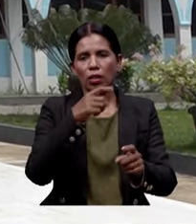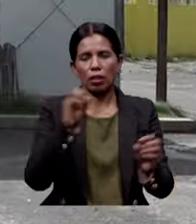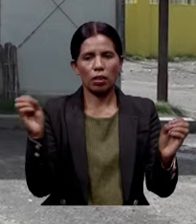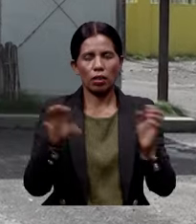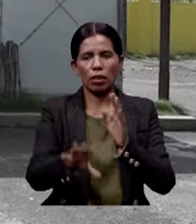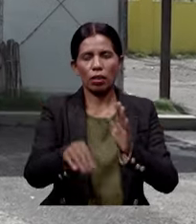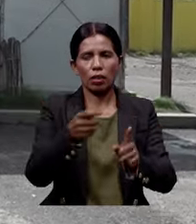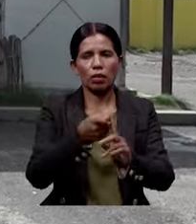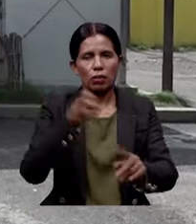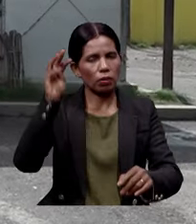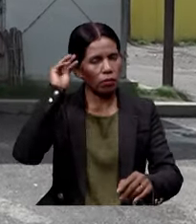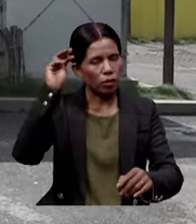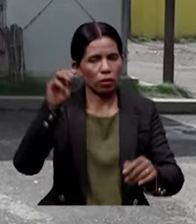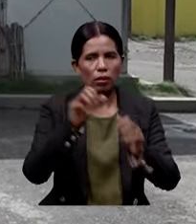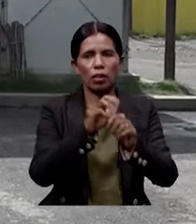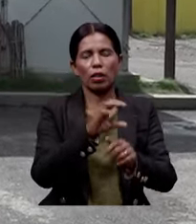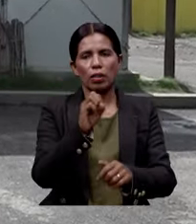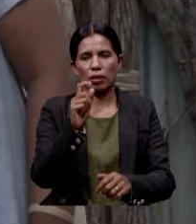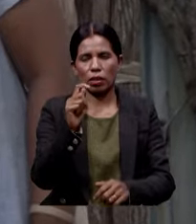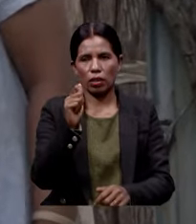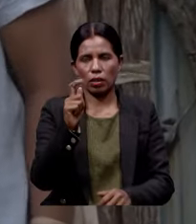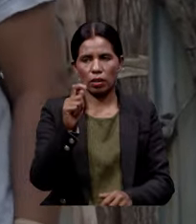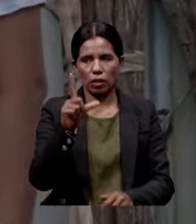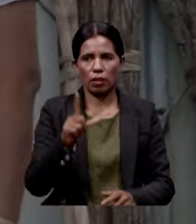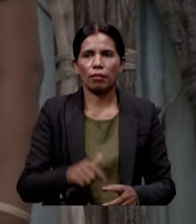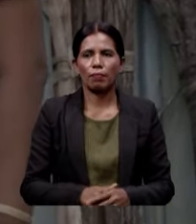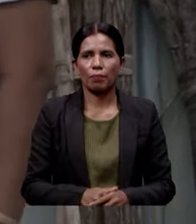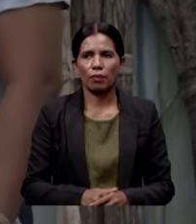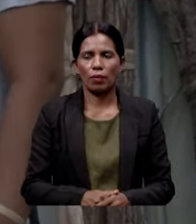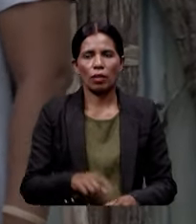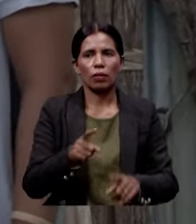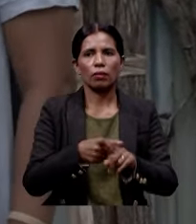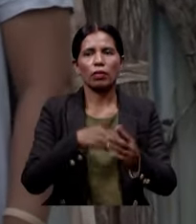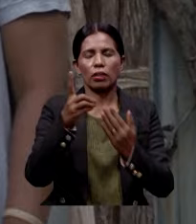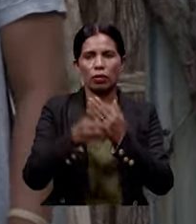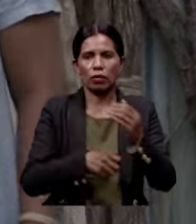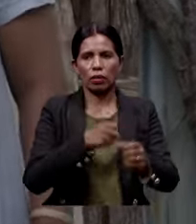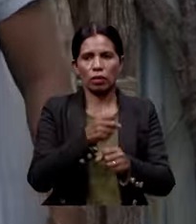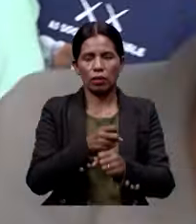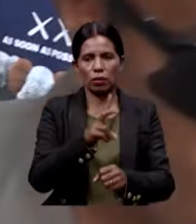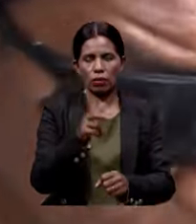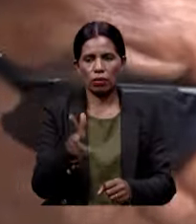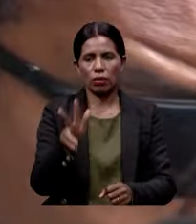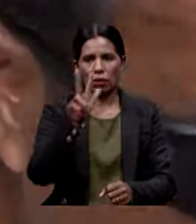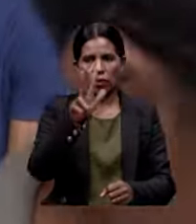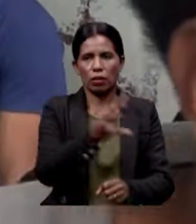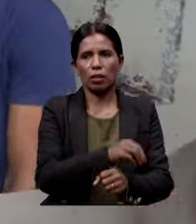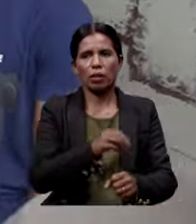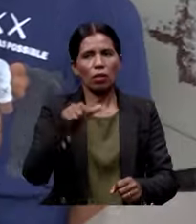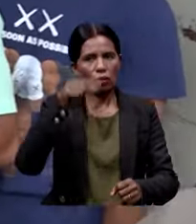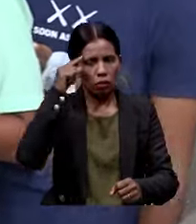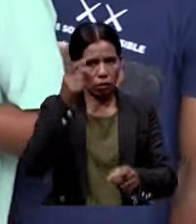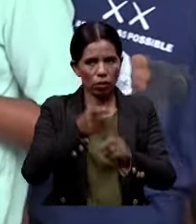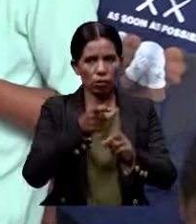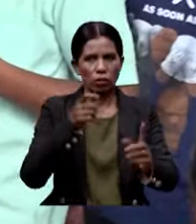retan ordem ho si Ministro Administração Estatal. Antes ne iha fulan dezembro tinan rihun rua rua nulu resintolu, governo li